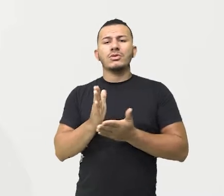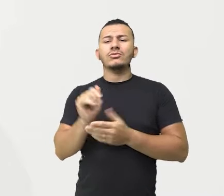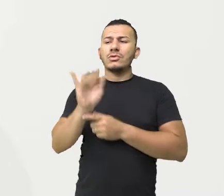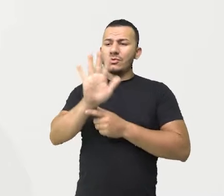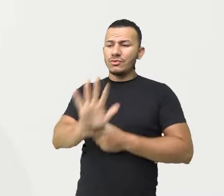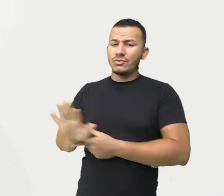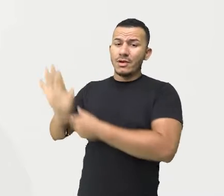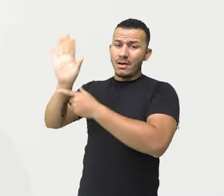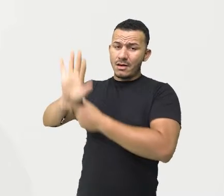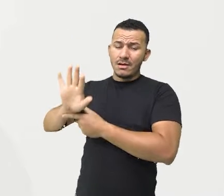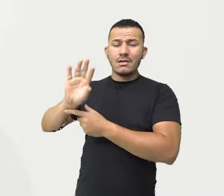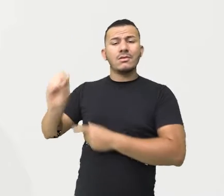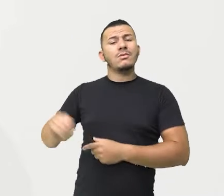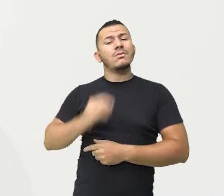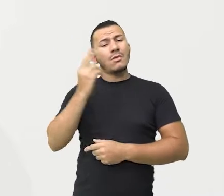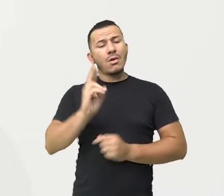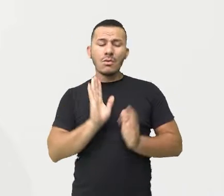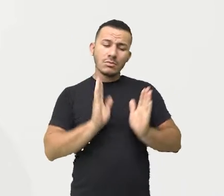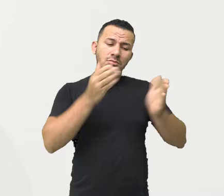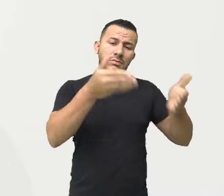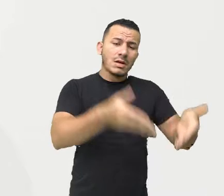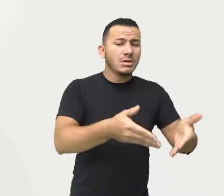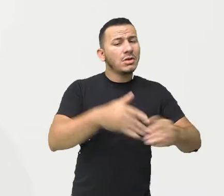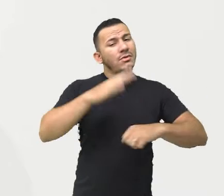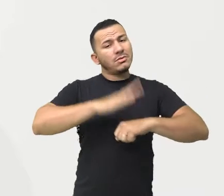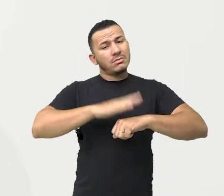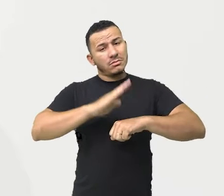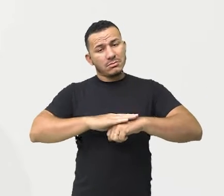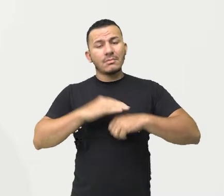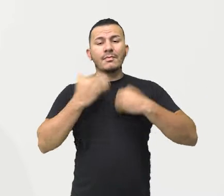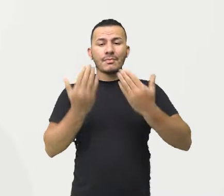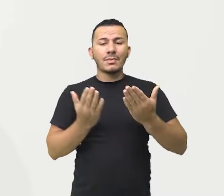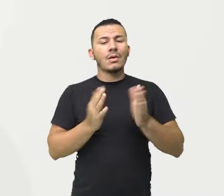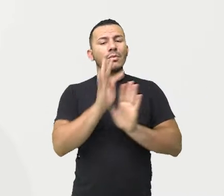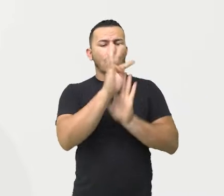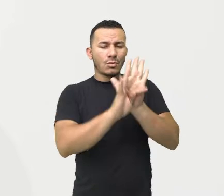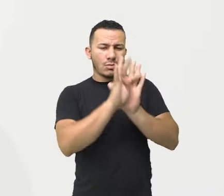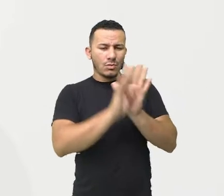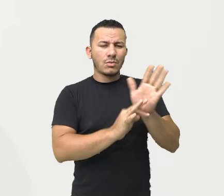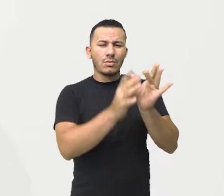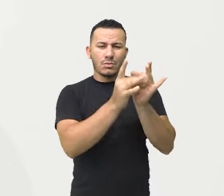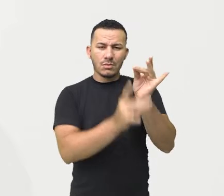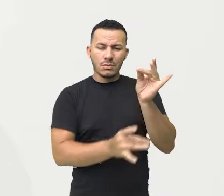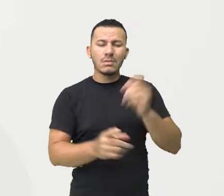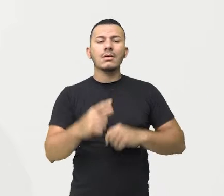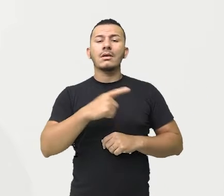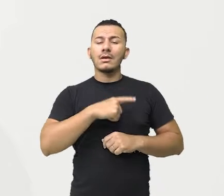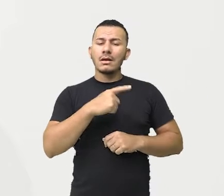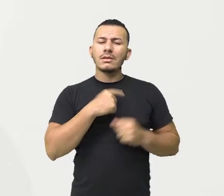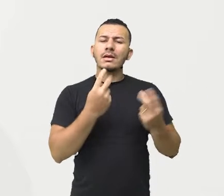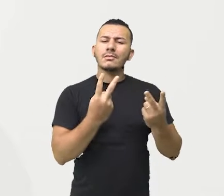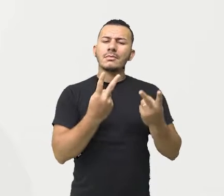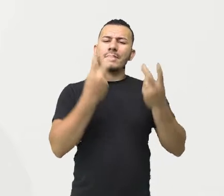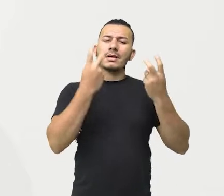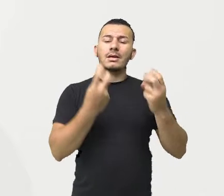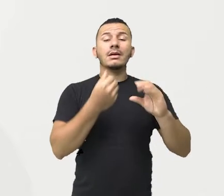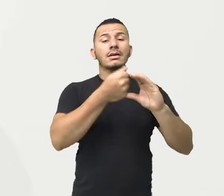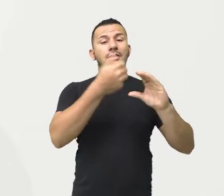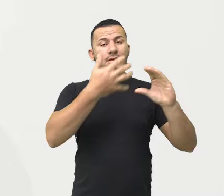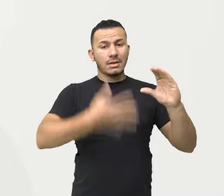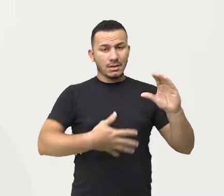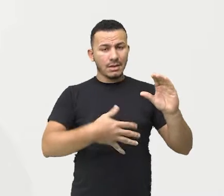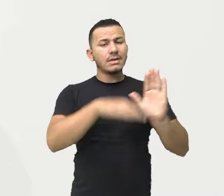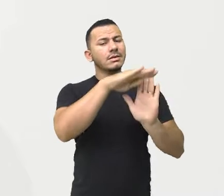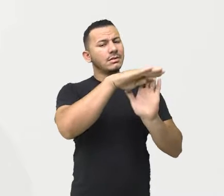específicas. Então, dentro do texto descritivo, nós vamos encontrar as características